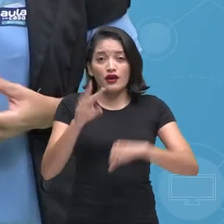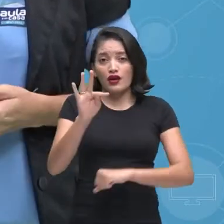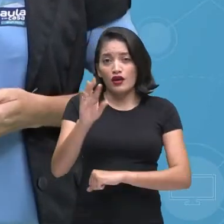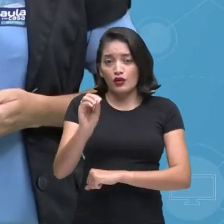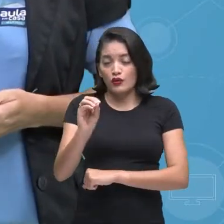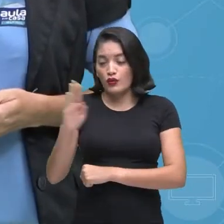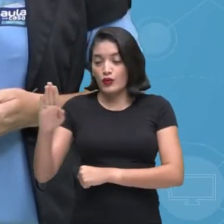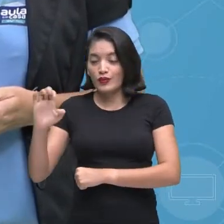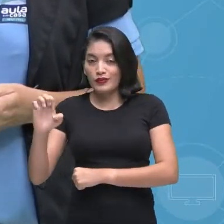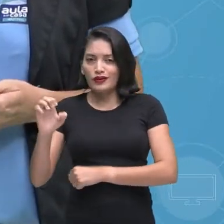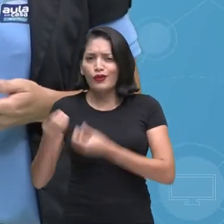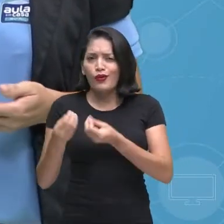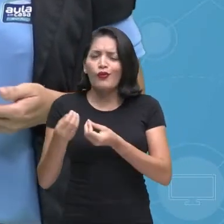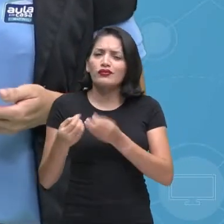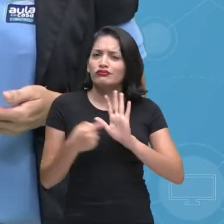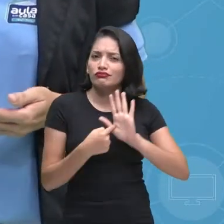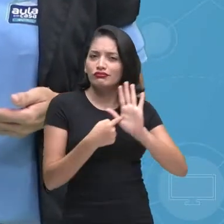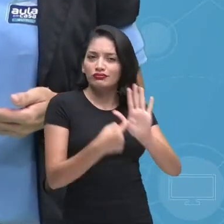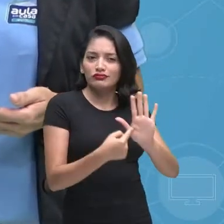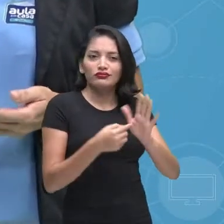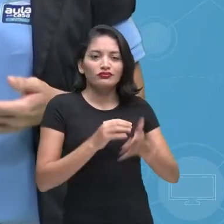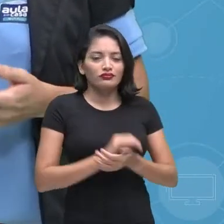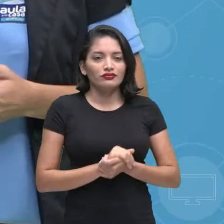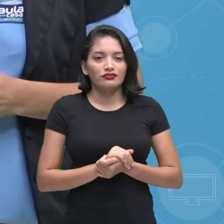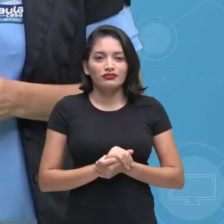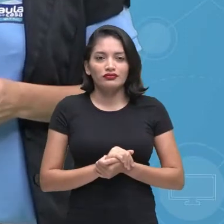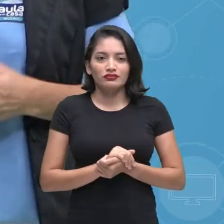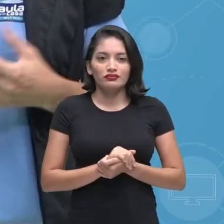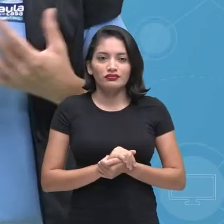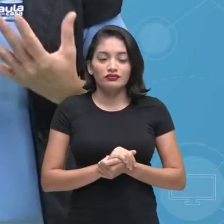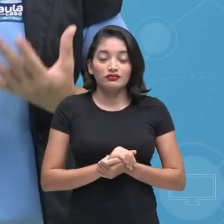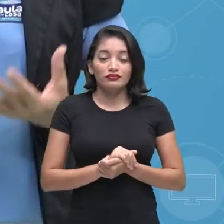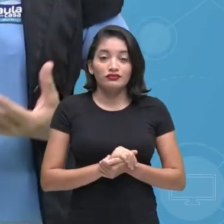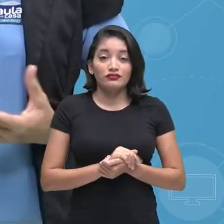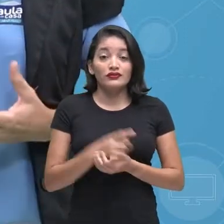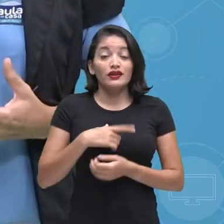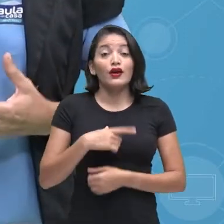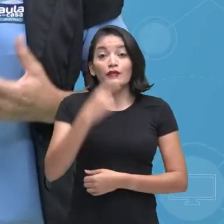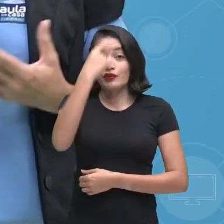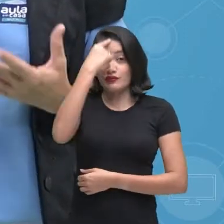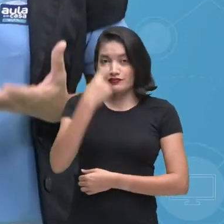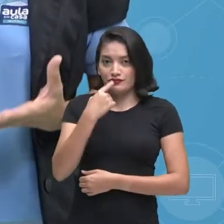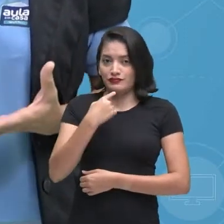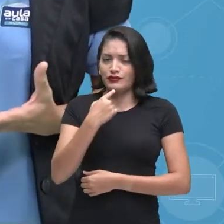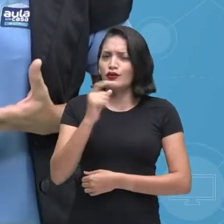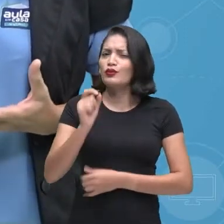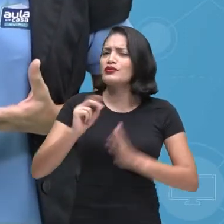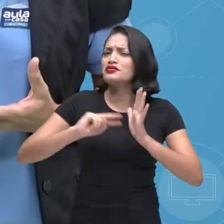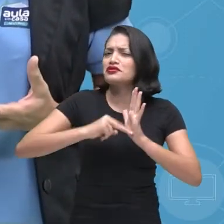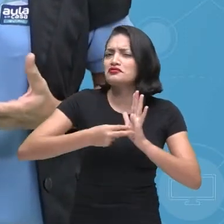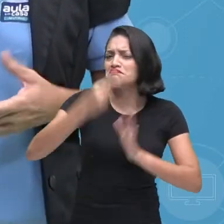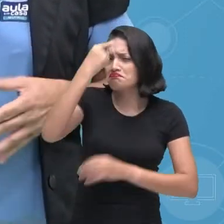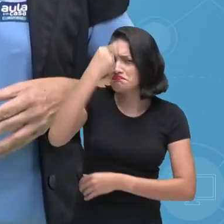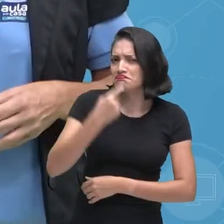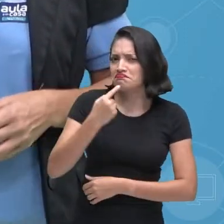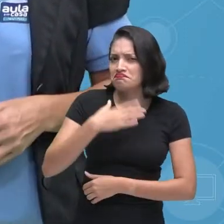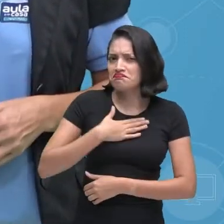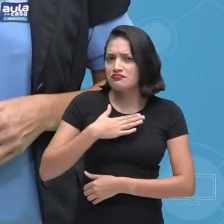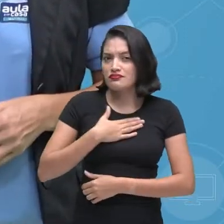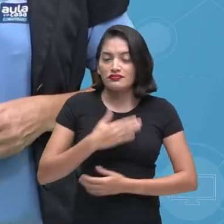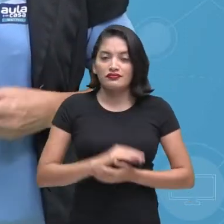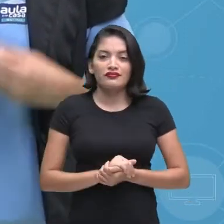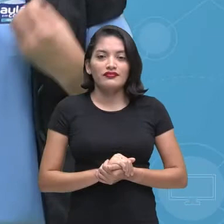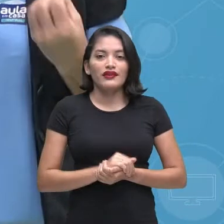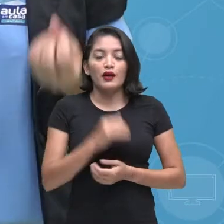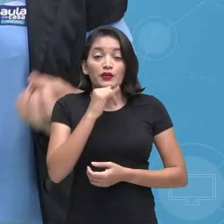apresentamos na verdade então Aqui nós temos my profile o meu perfil o que que é esse perfil eu